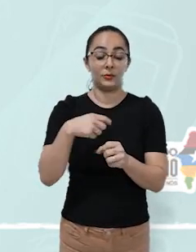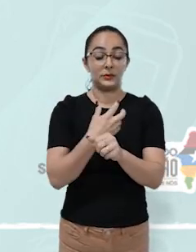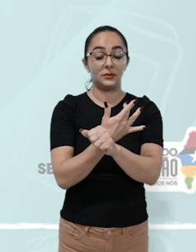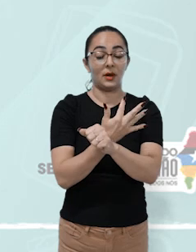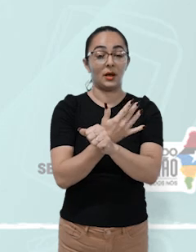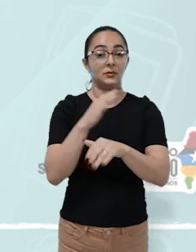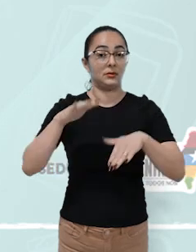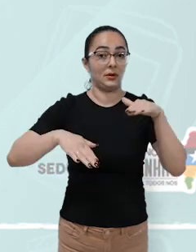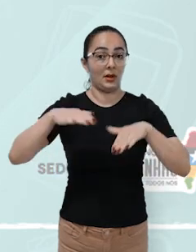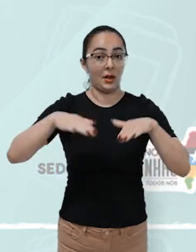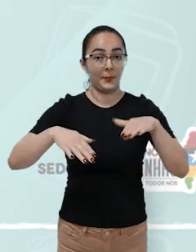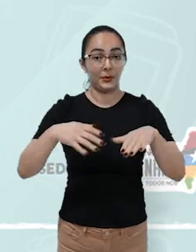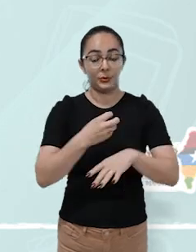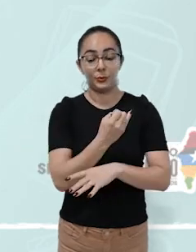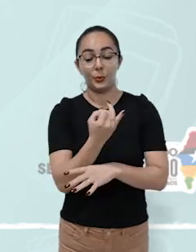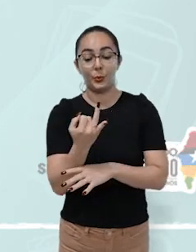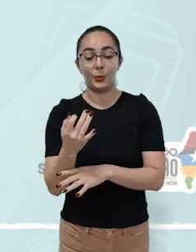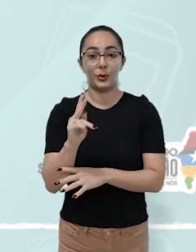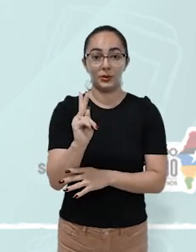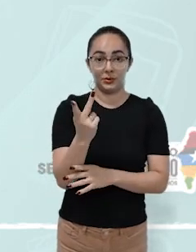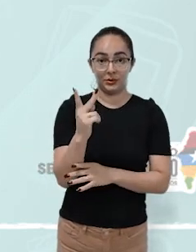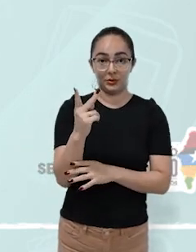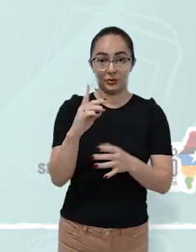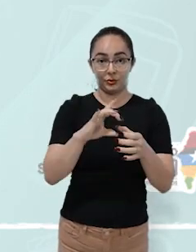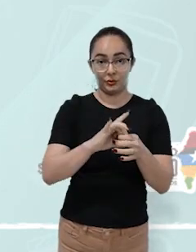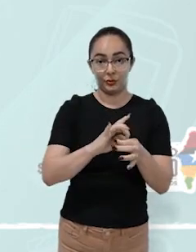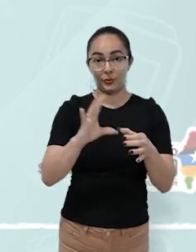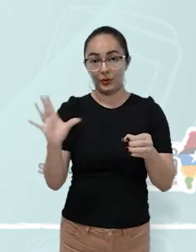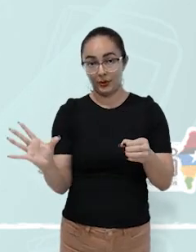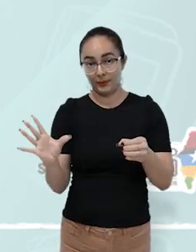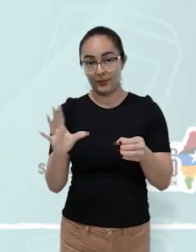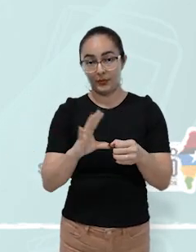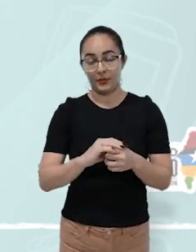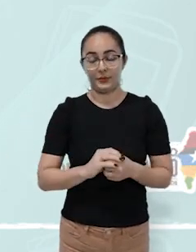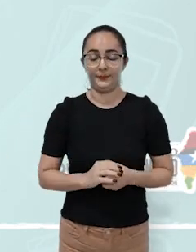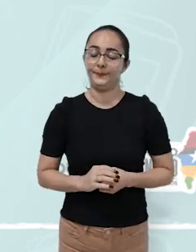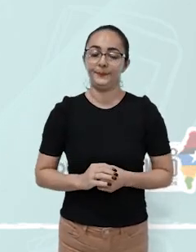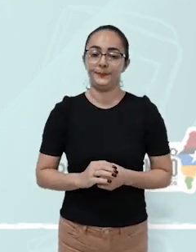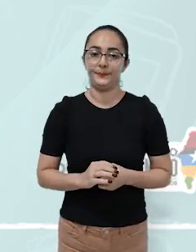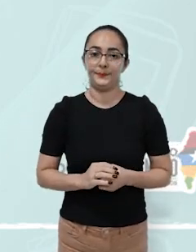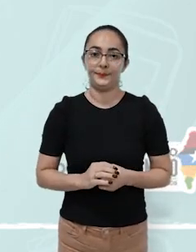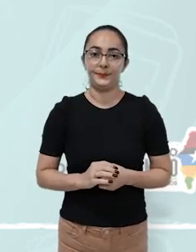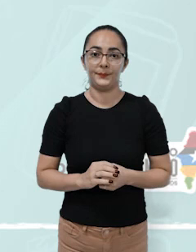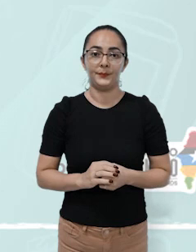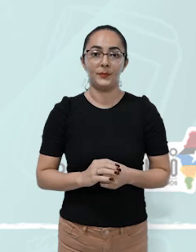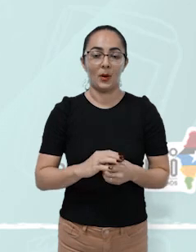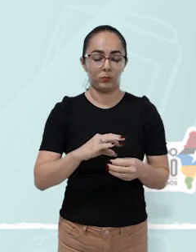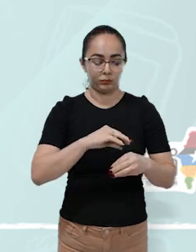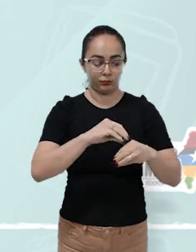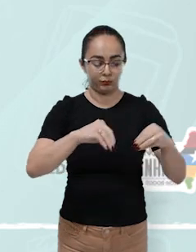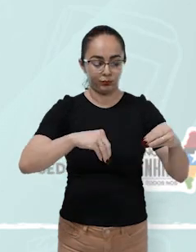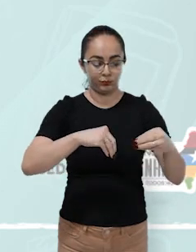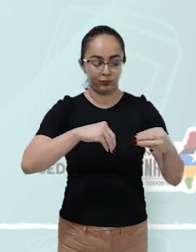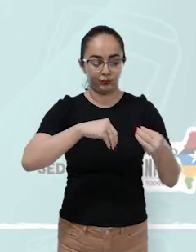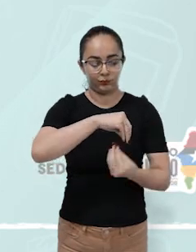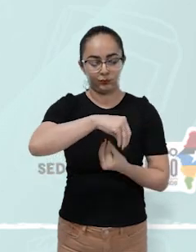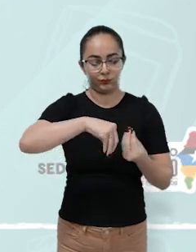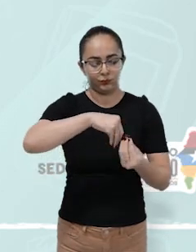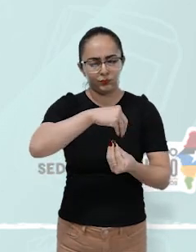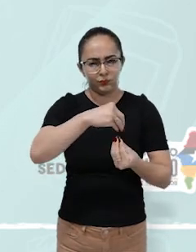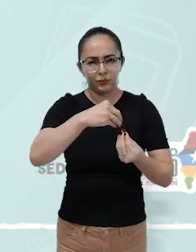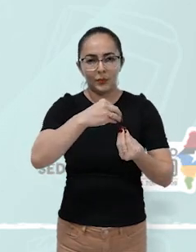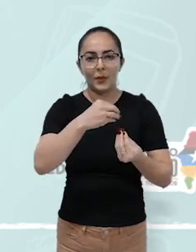vai depender da quantidade de hidrogênios liberados, né? Quantidade de hidrogênios em solução, porque é